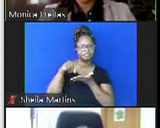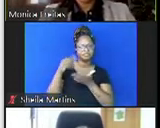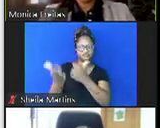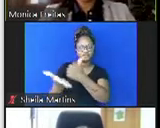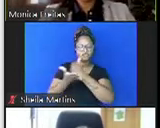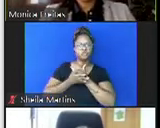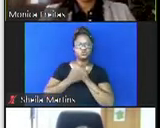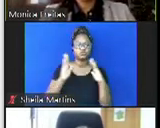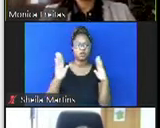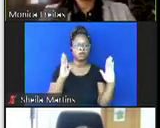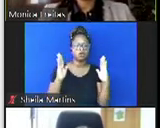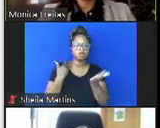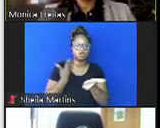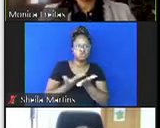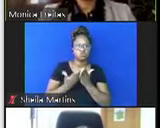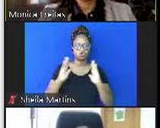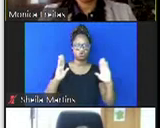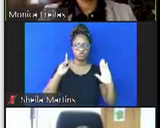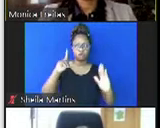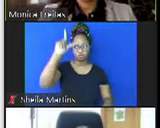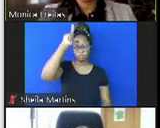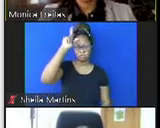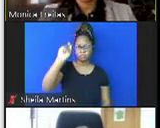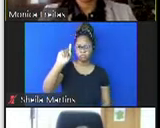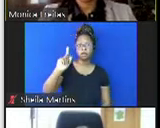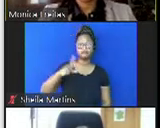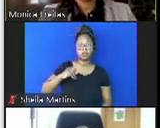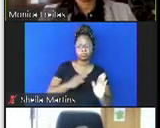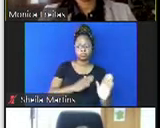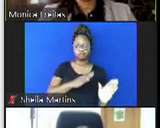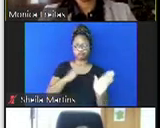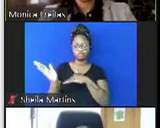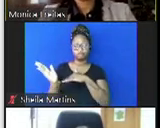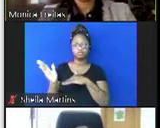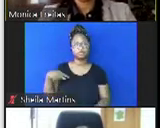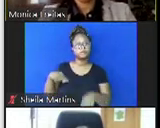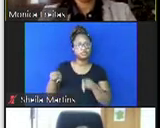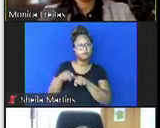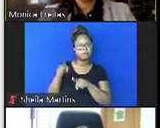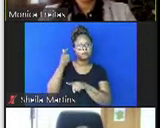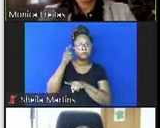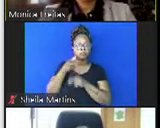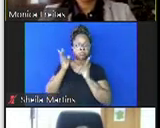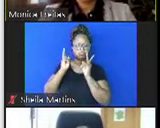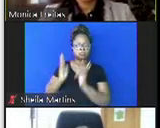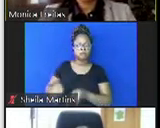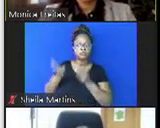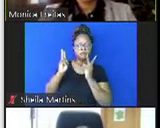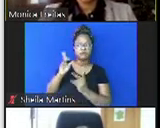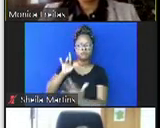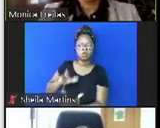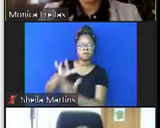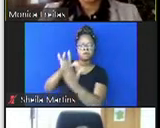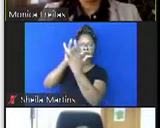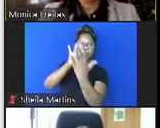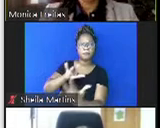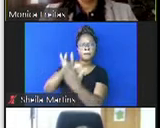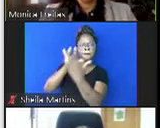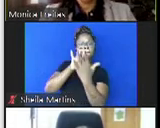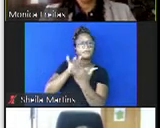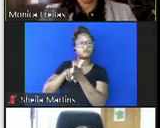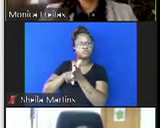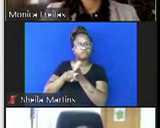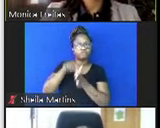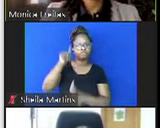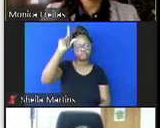o período que você está na Alemanha, mas posteriormente também, para que você consiga manter a sua rede de contato com pesquisadores da Alemanha